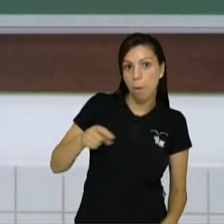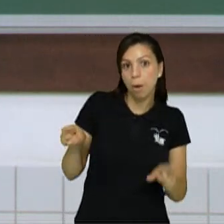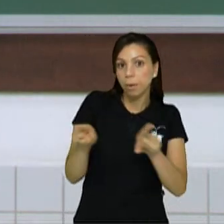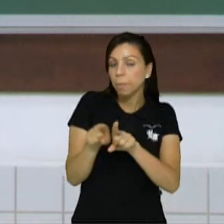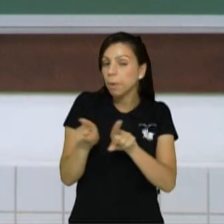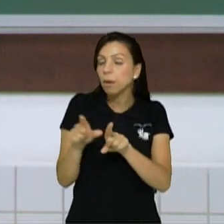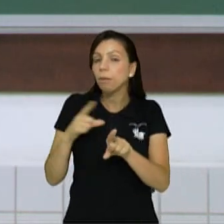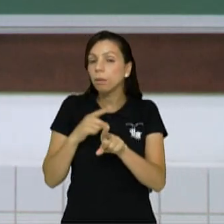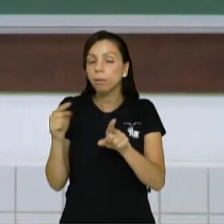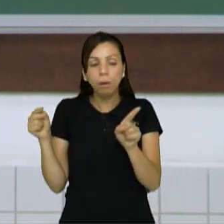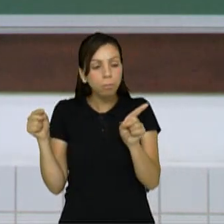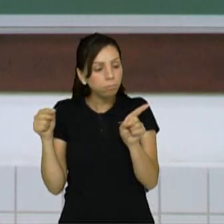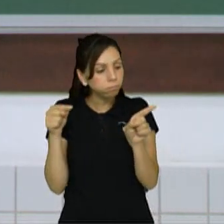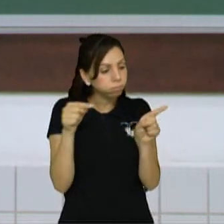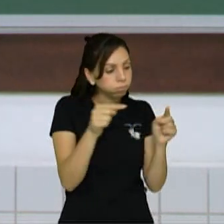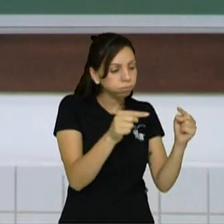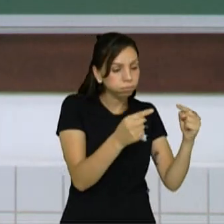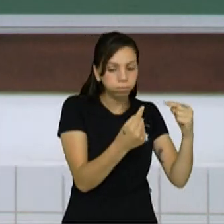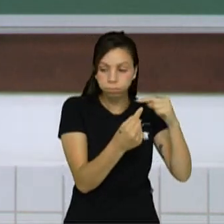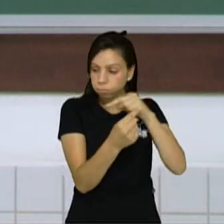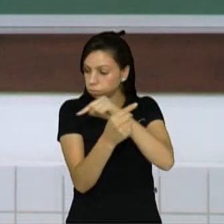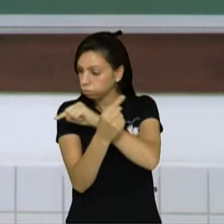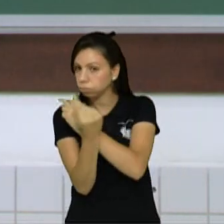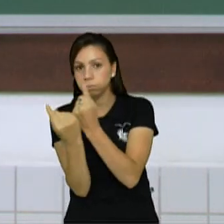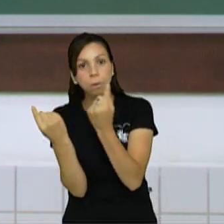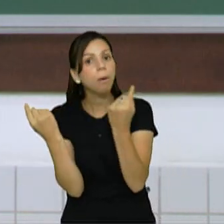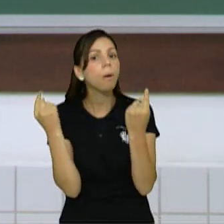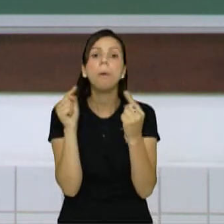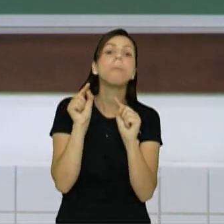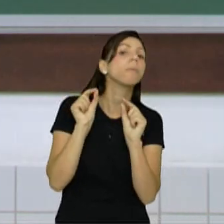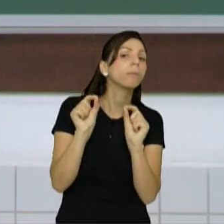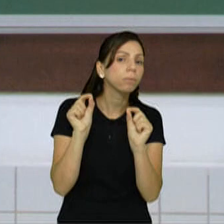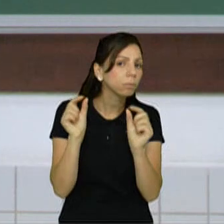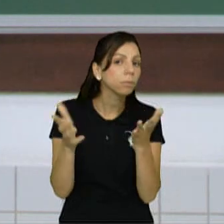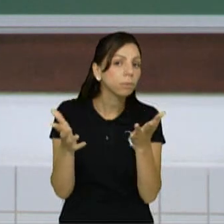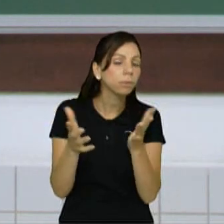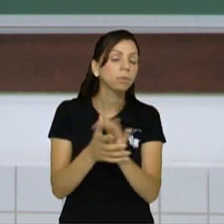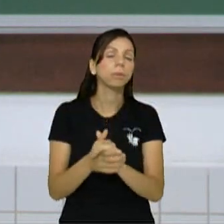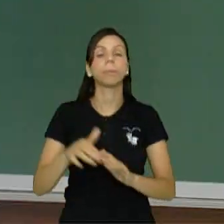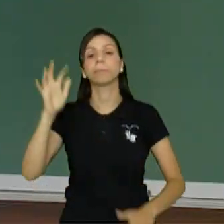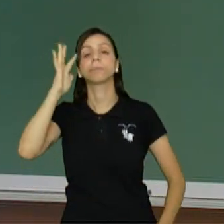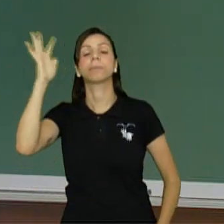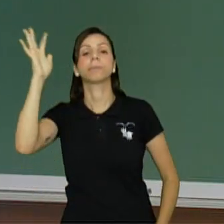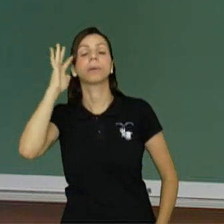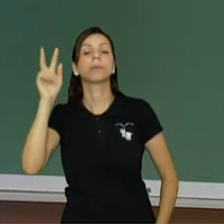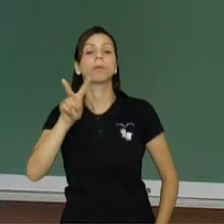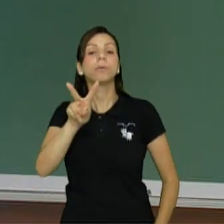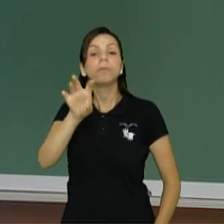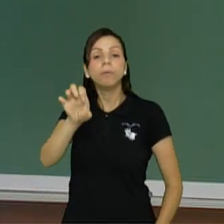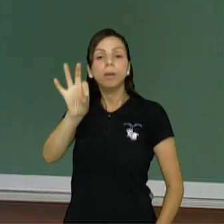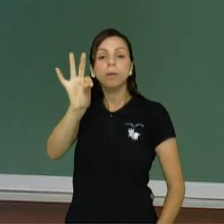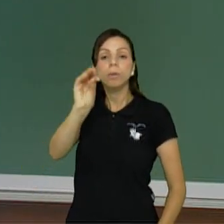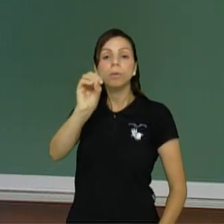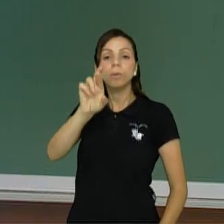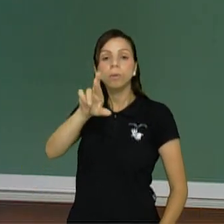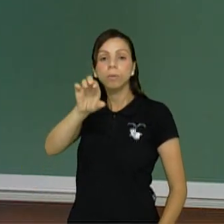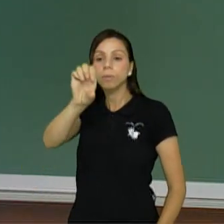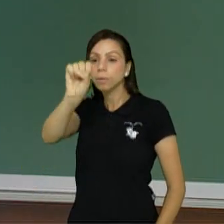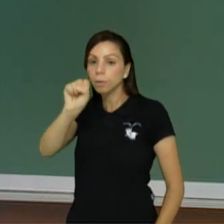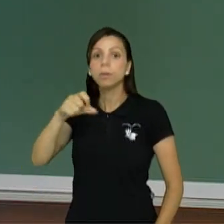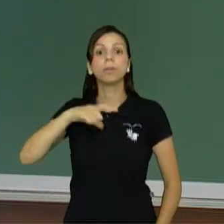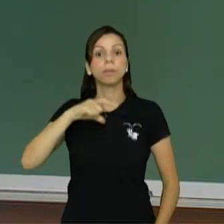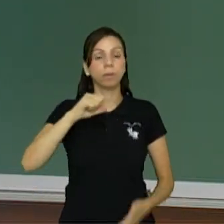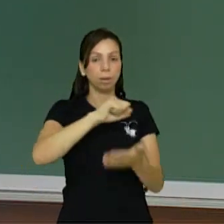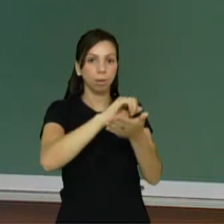uma direção que ele atua e ele tem um sentido para onde ele aponta. Então, pensando nos vetores, eu trago aqui um quiz para